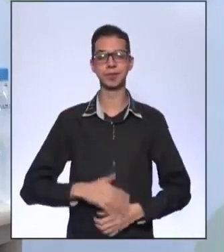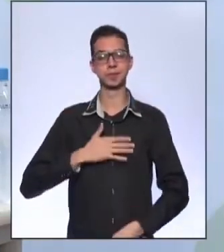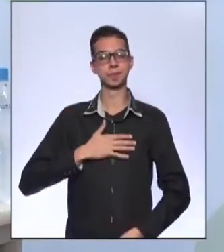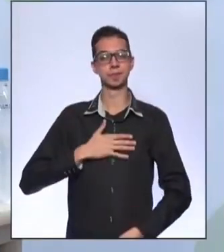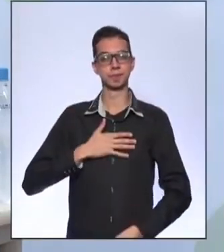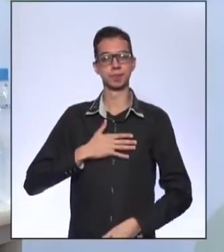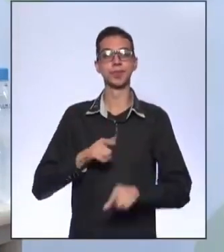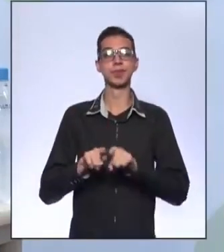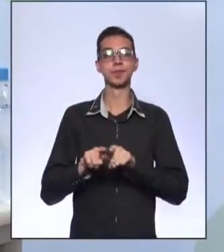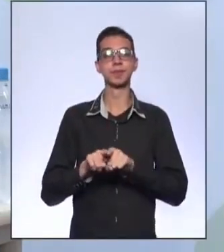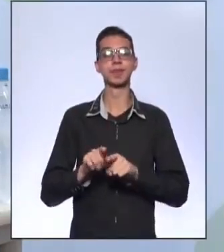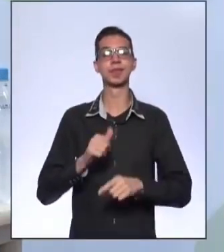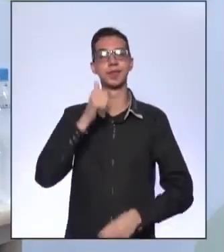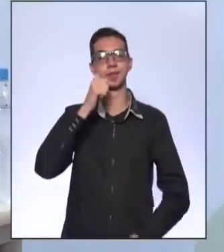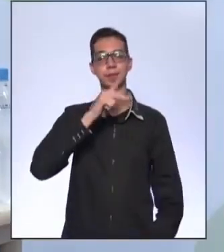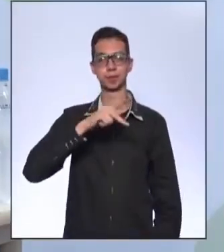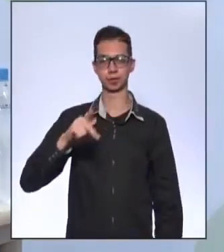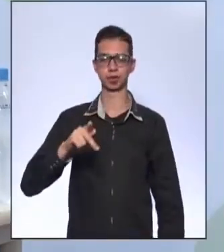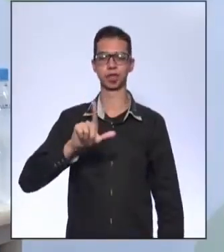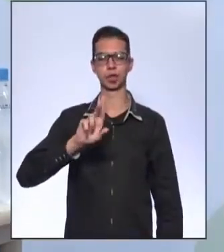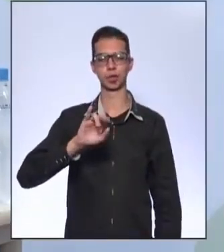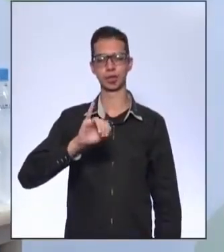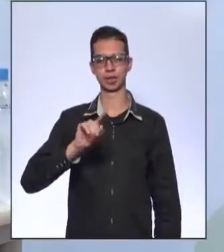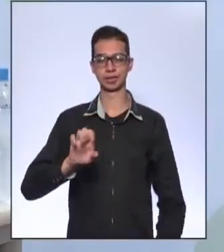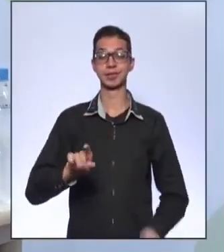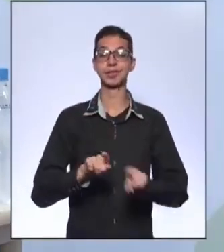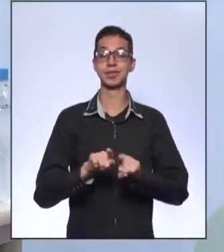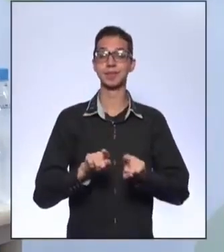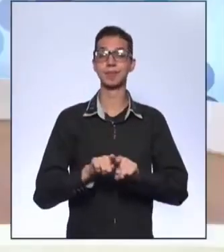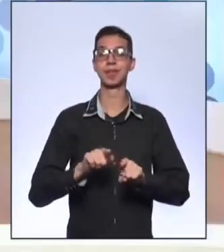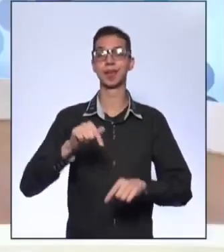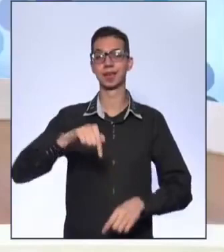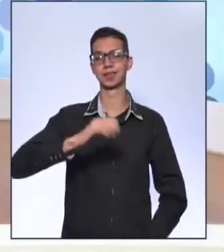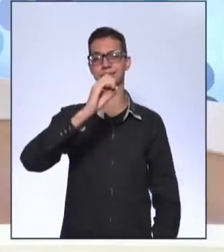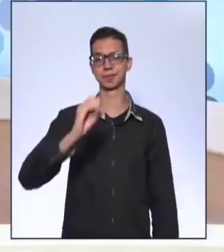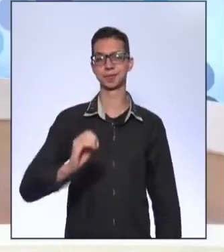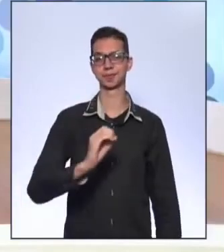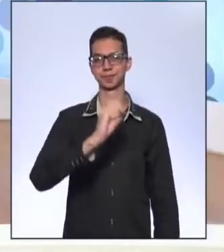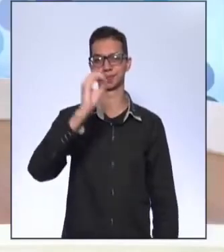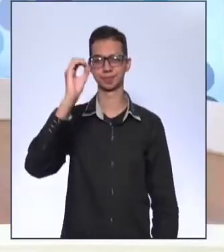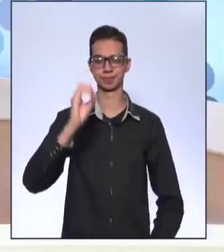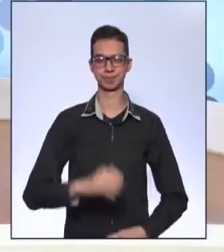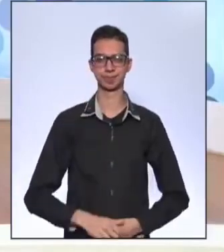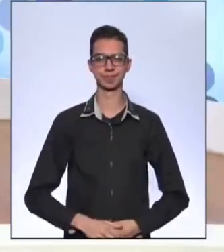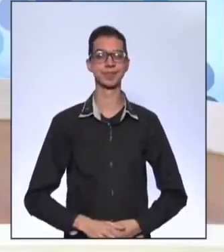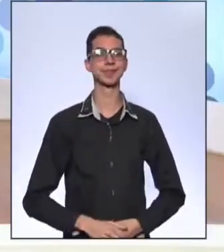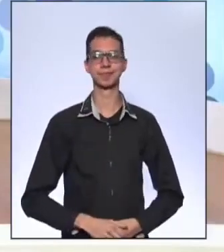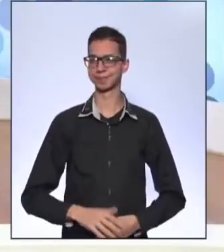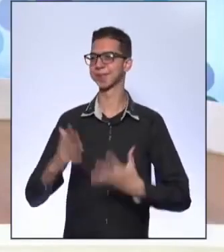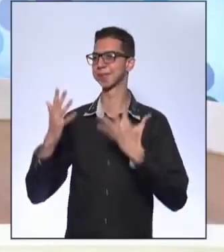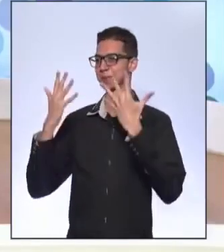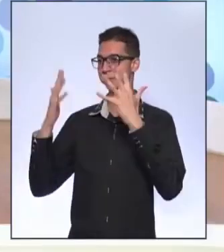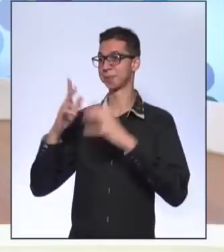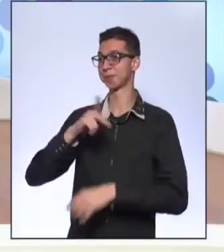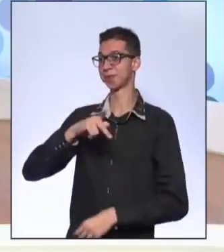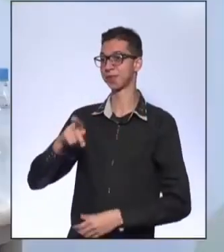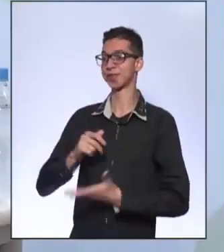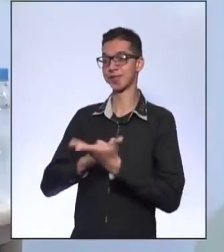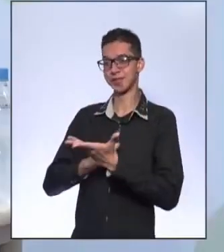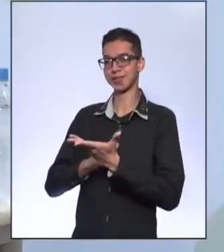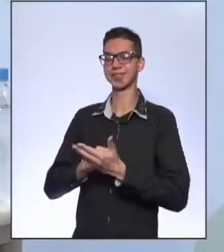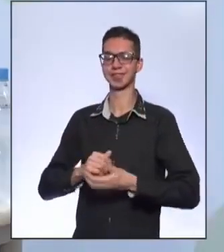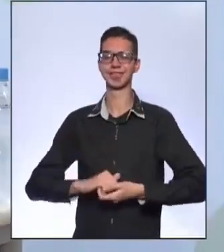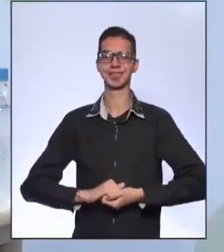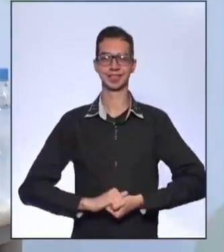Luize e também do centro de mídias aí parabéns a Uma Professora Antônia professor de geografia que está aqui com a gente no estúdio Obrigado professora